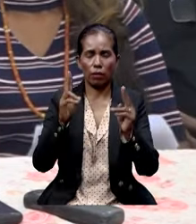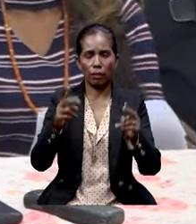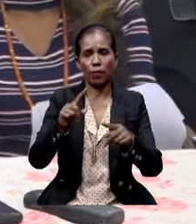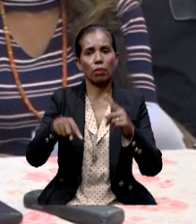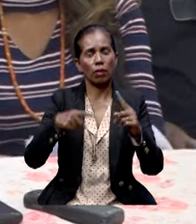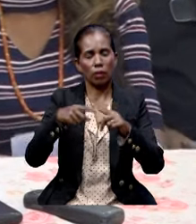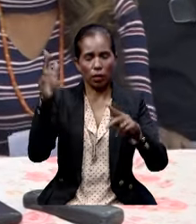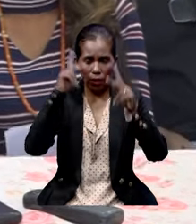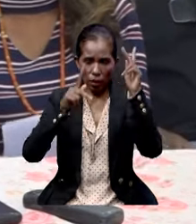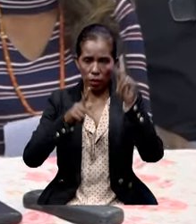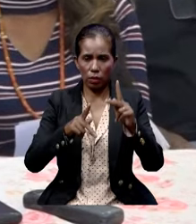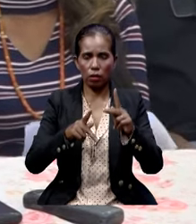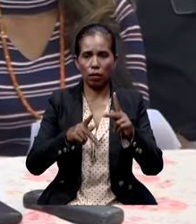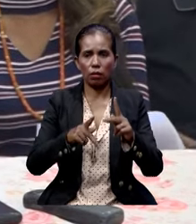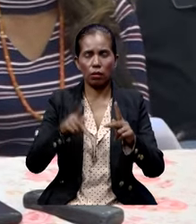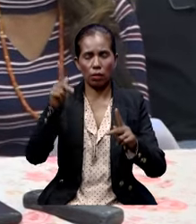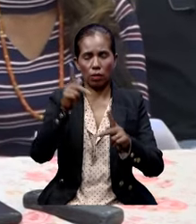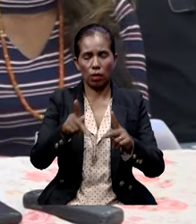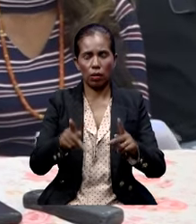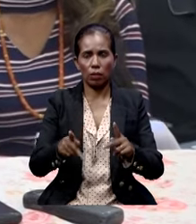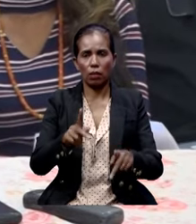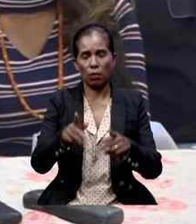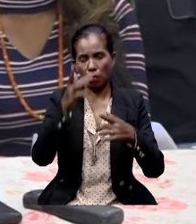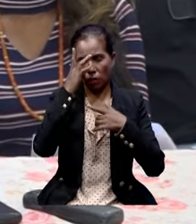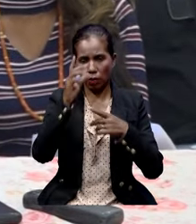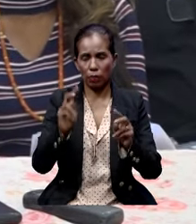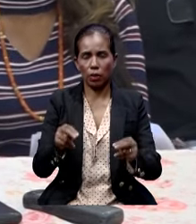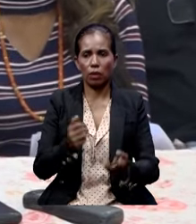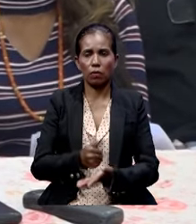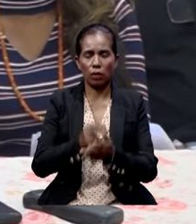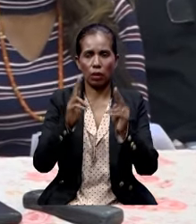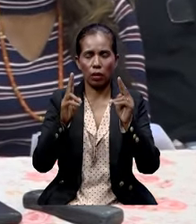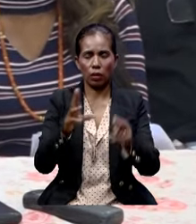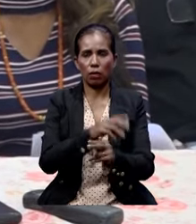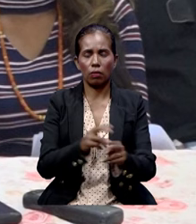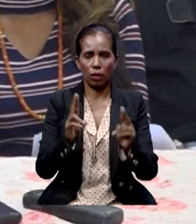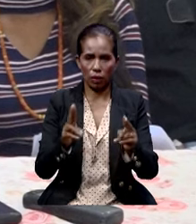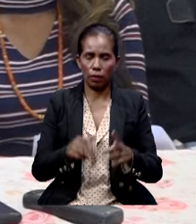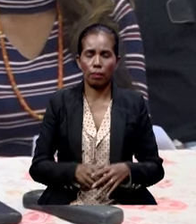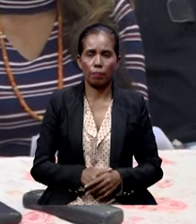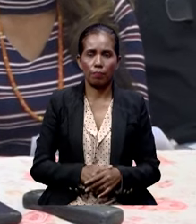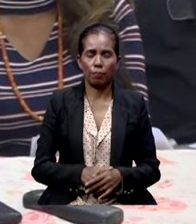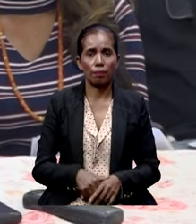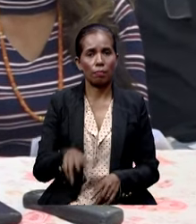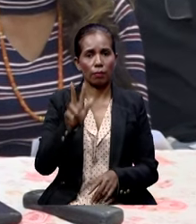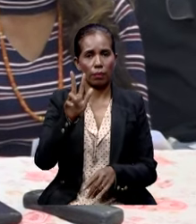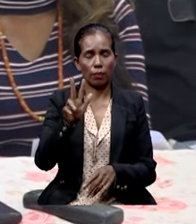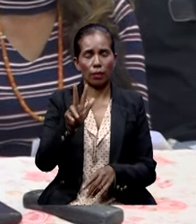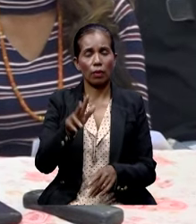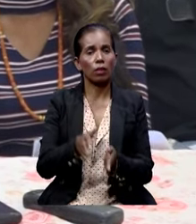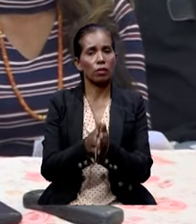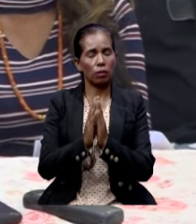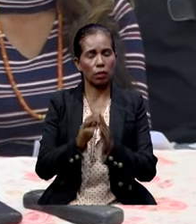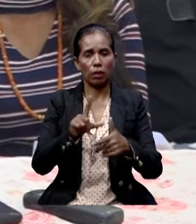enhire ha caso agresivo presija atendimento e dalais no imediatamente. Tolu, usu atu